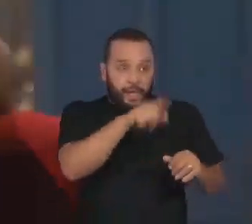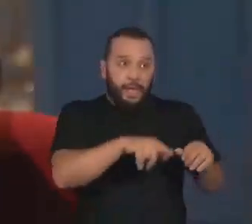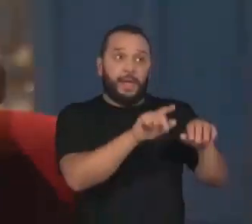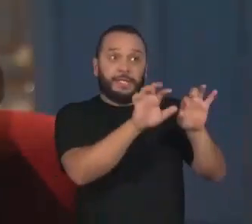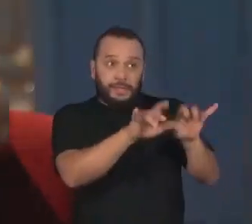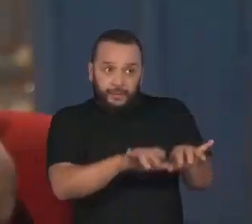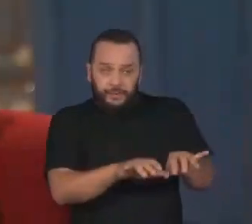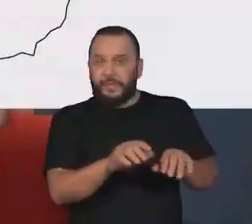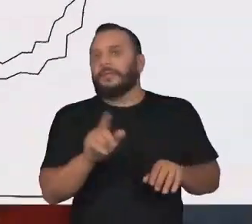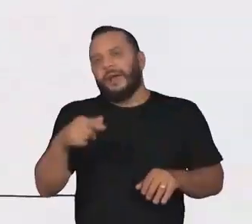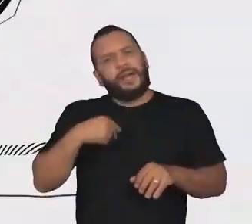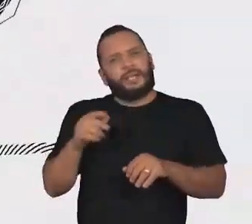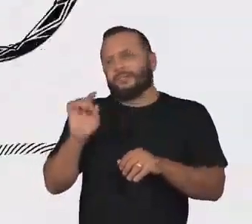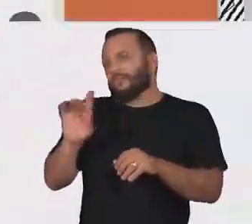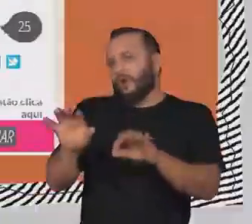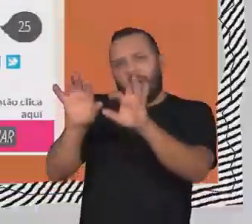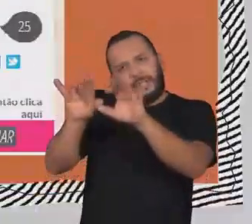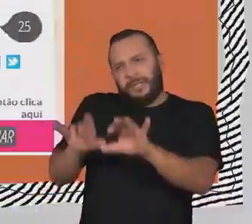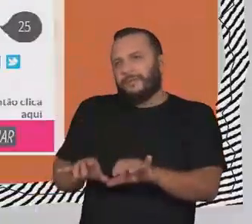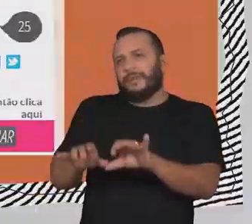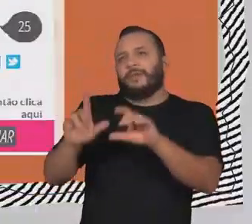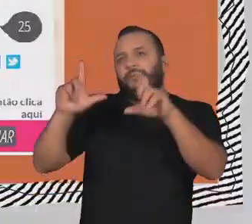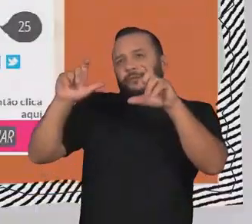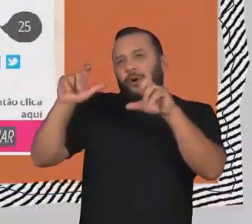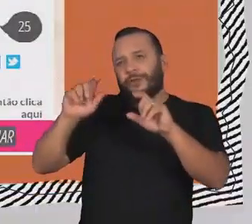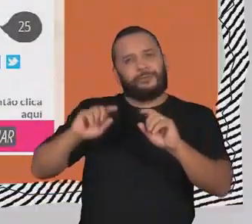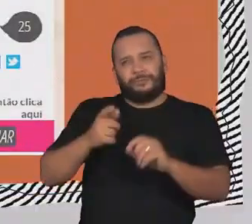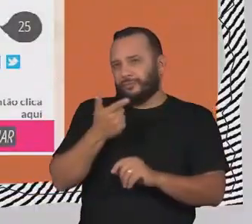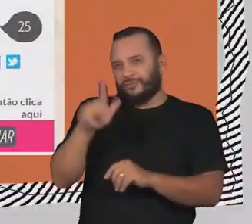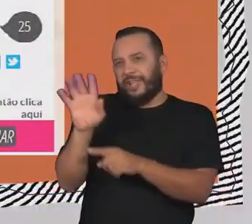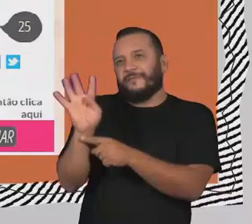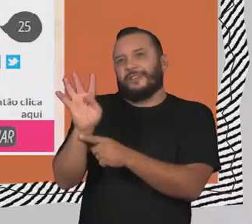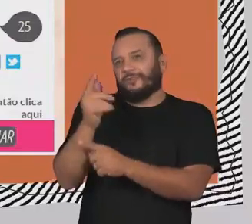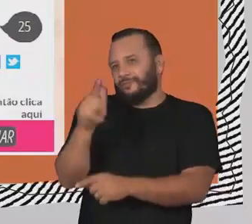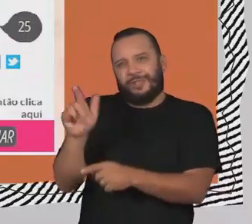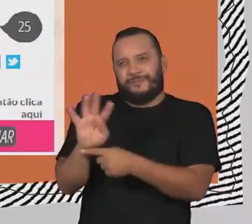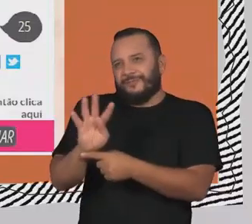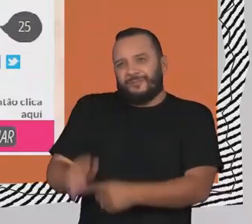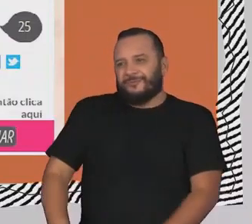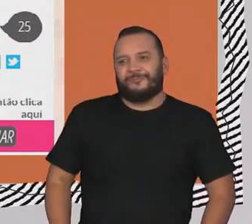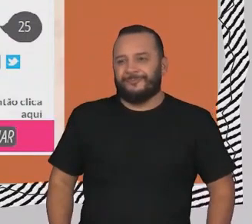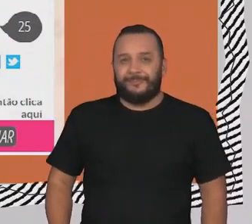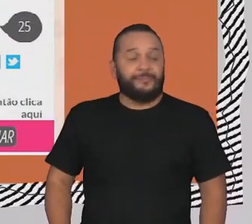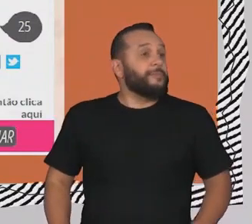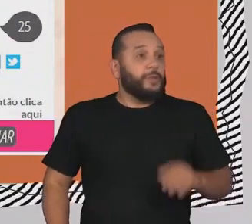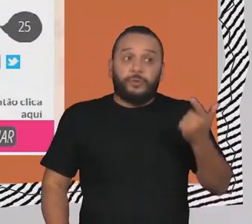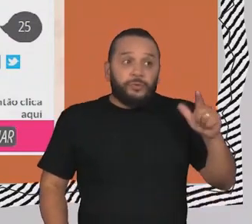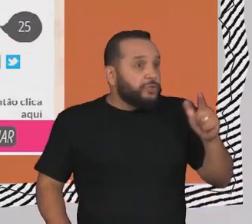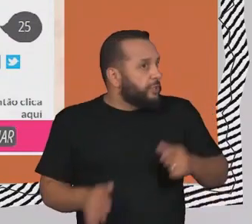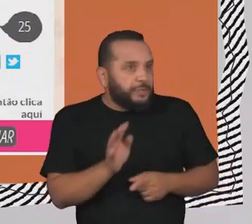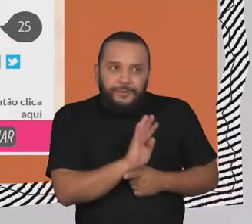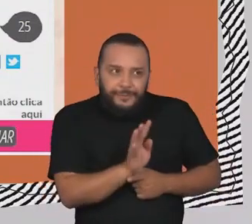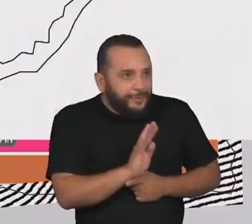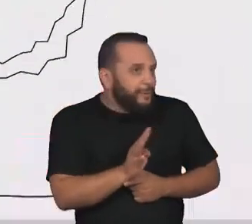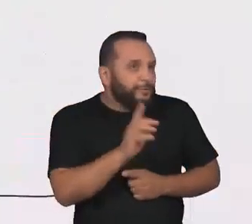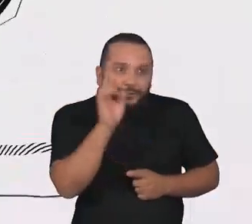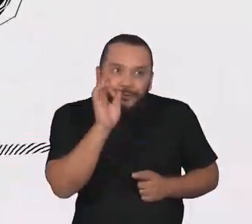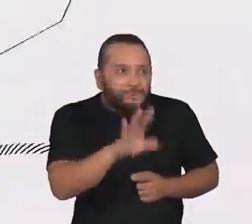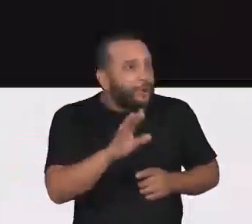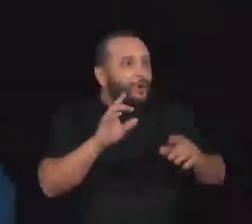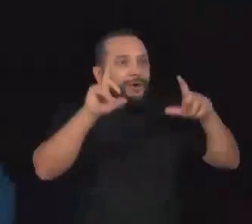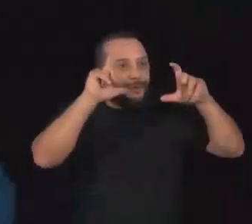escrevendo f é é é não é É verdade não subia vídeo era por escrito e